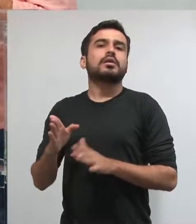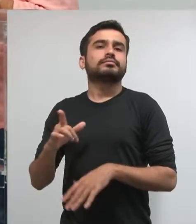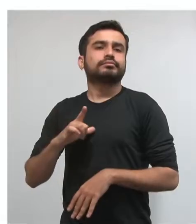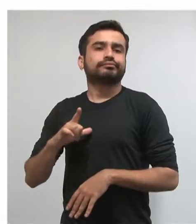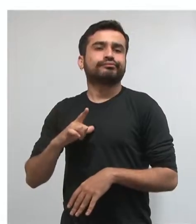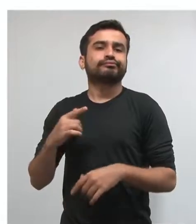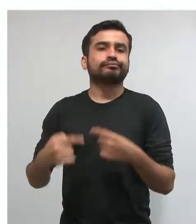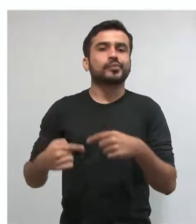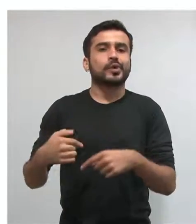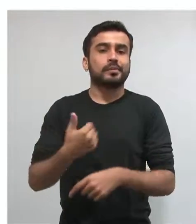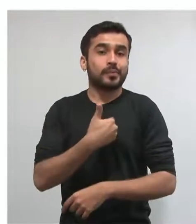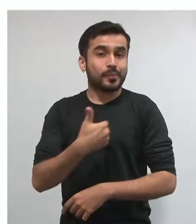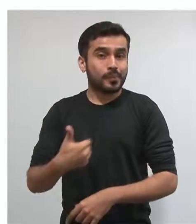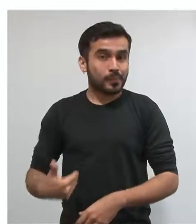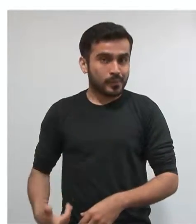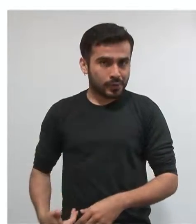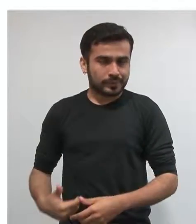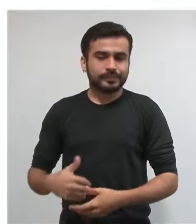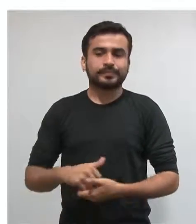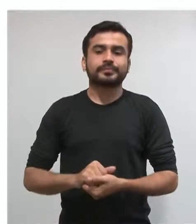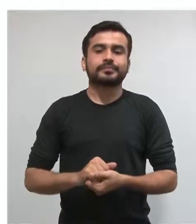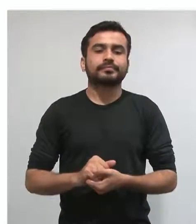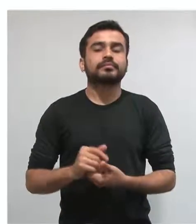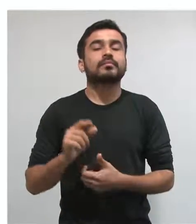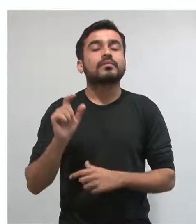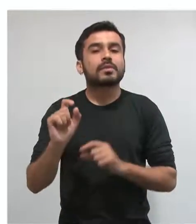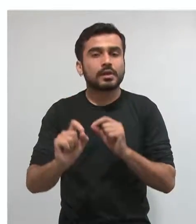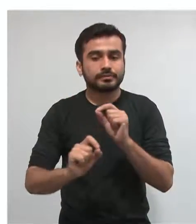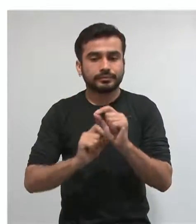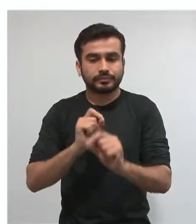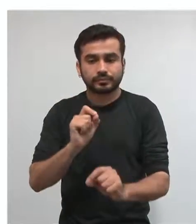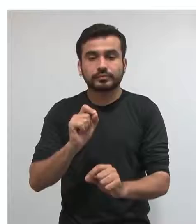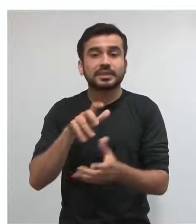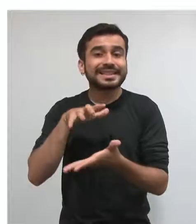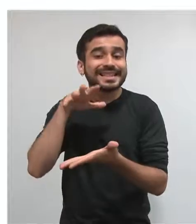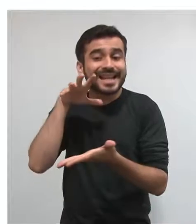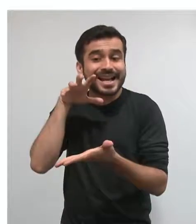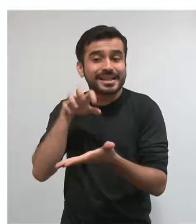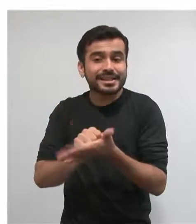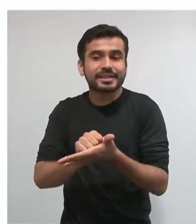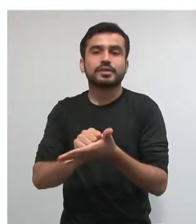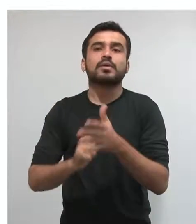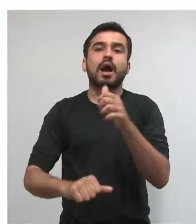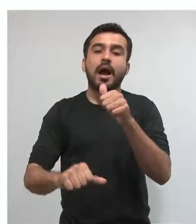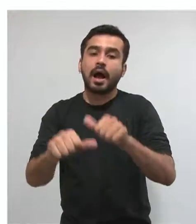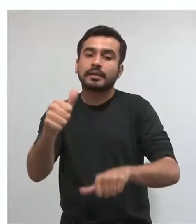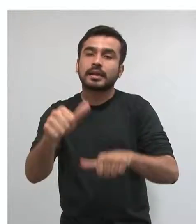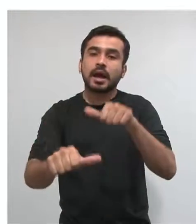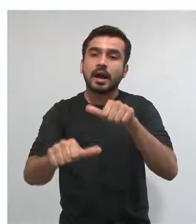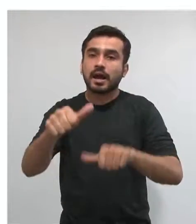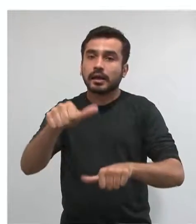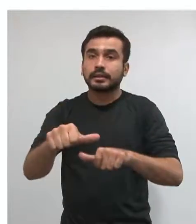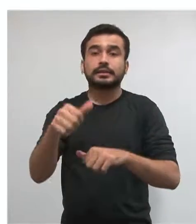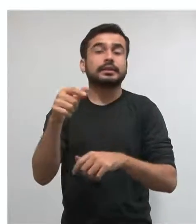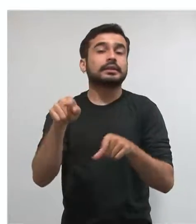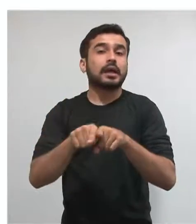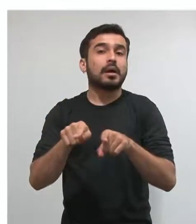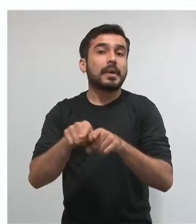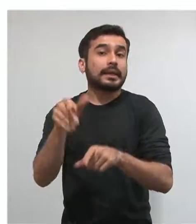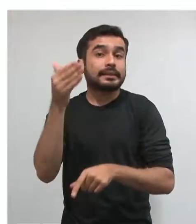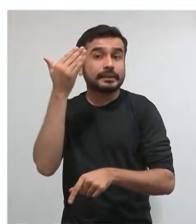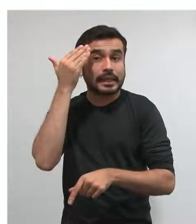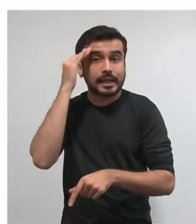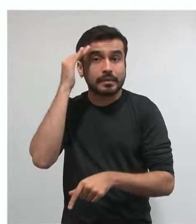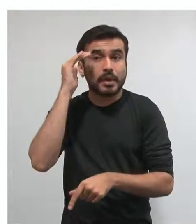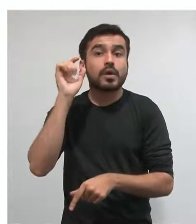as políticas públicas. Então, ele decorre do registro, análise e interpretação da